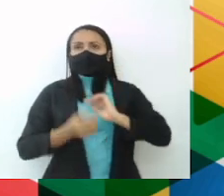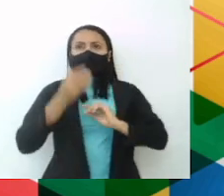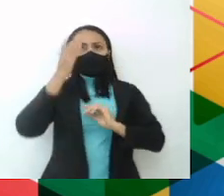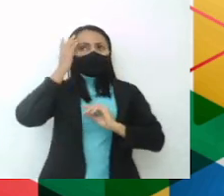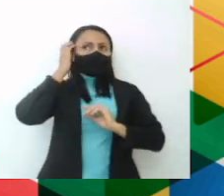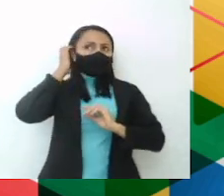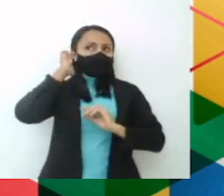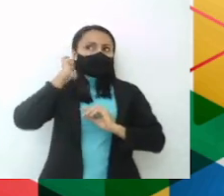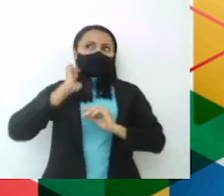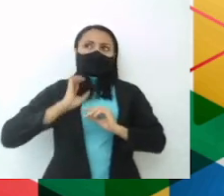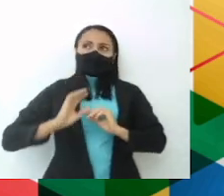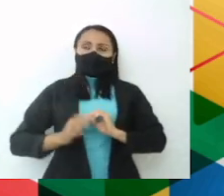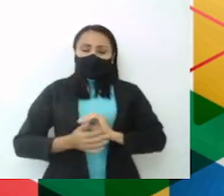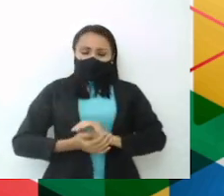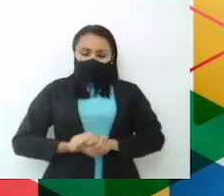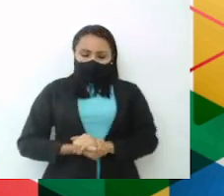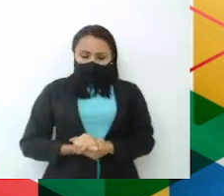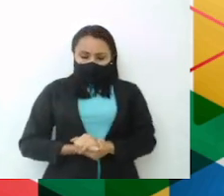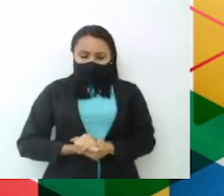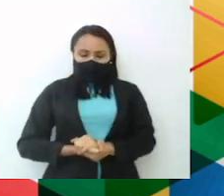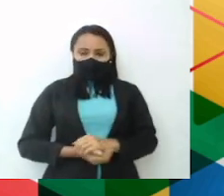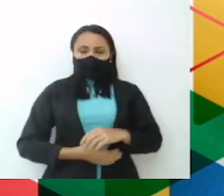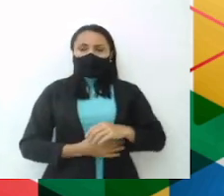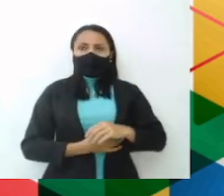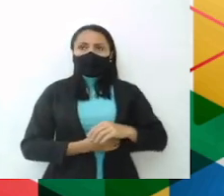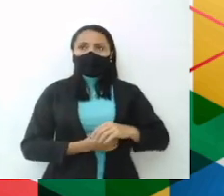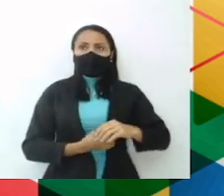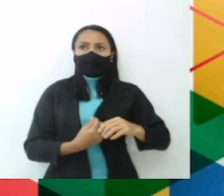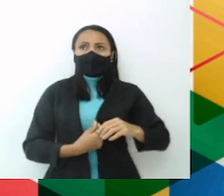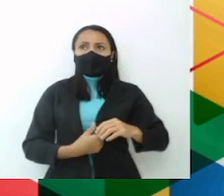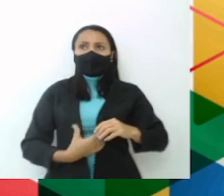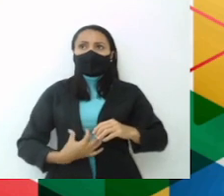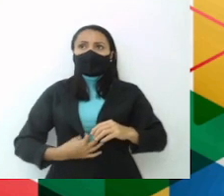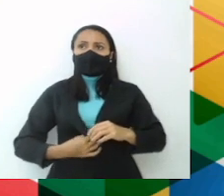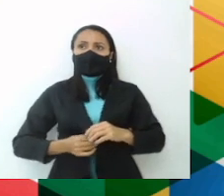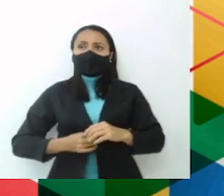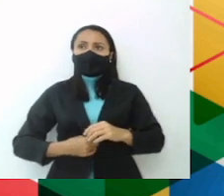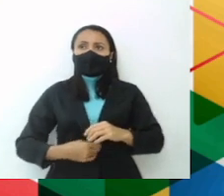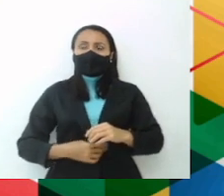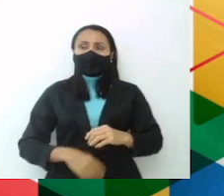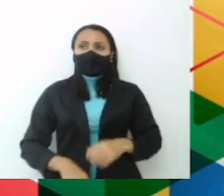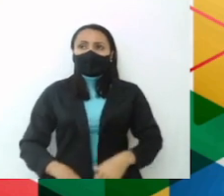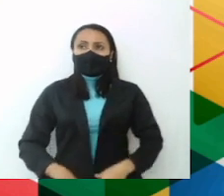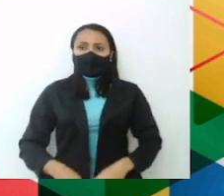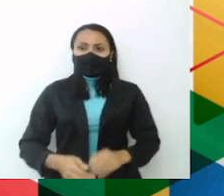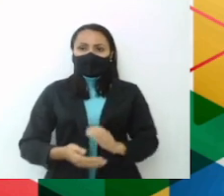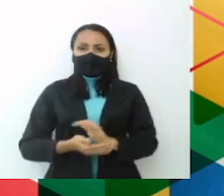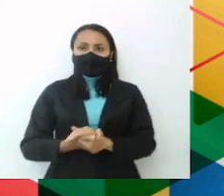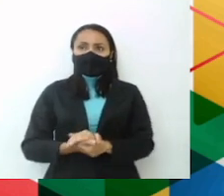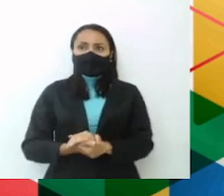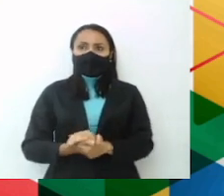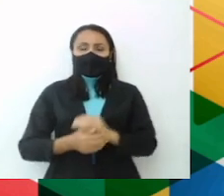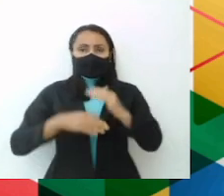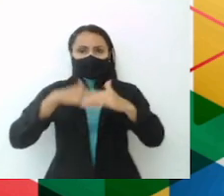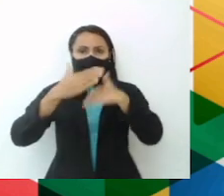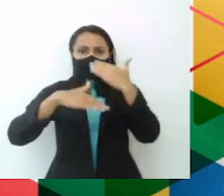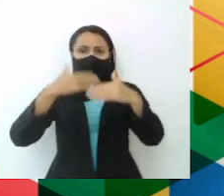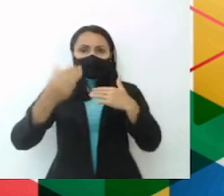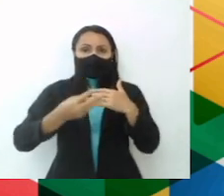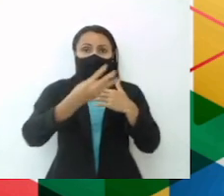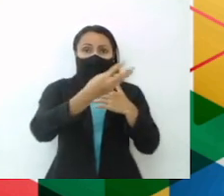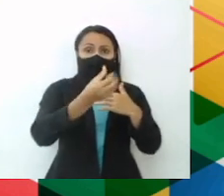o tempo. Então, para o dado que ele deu, ó, passados